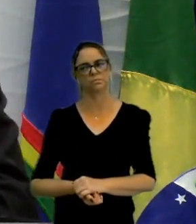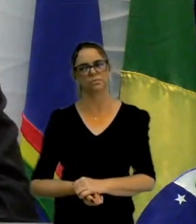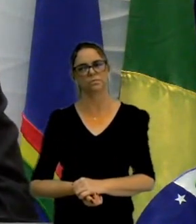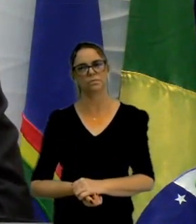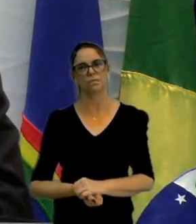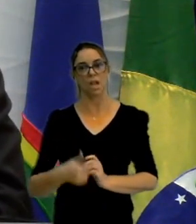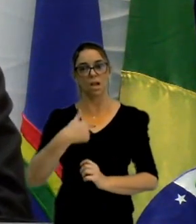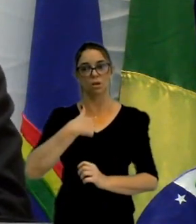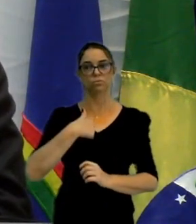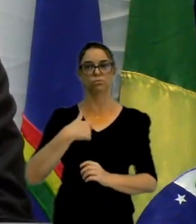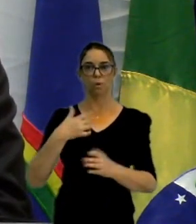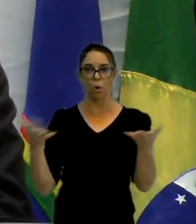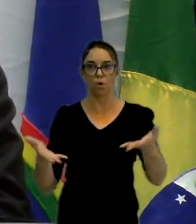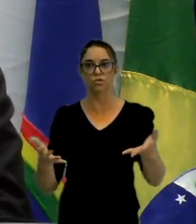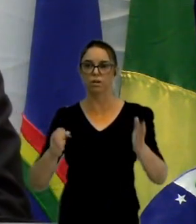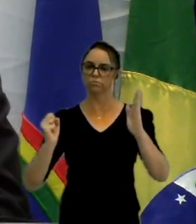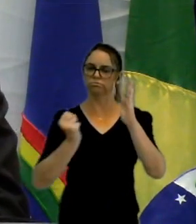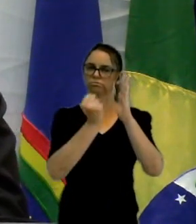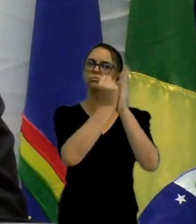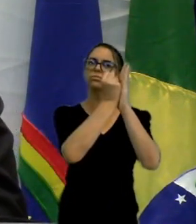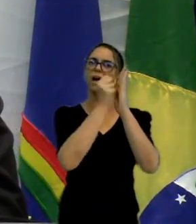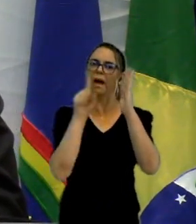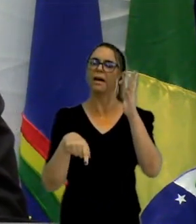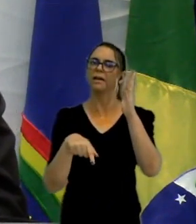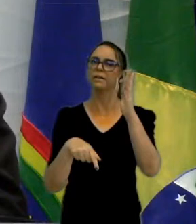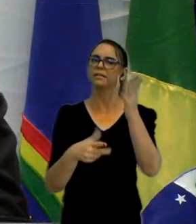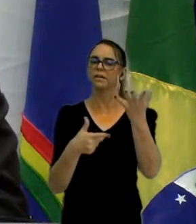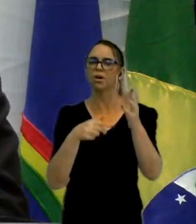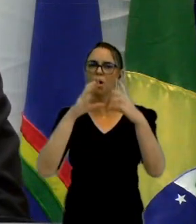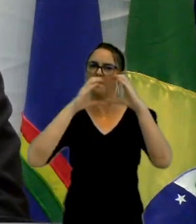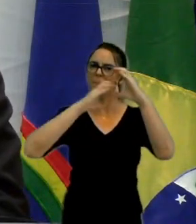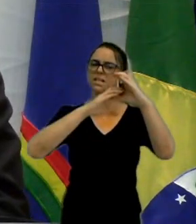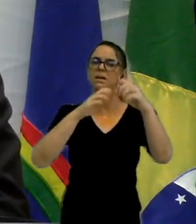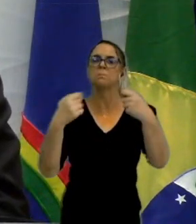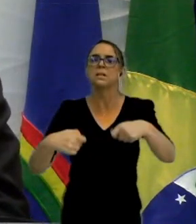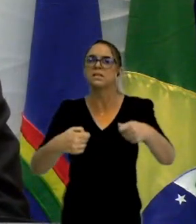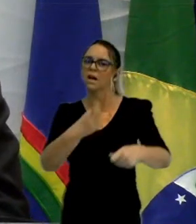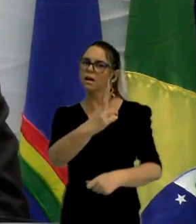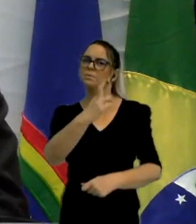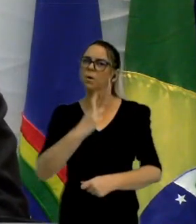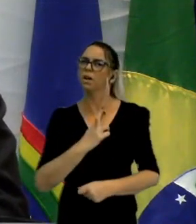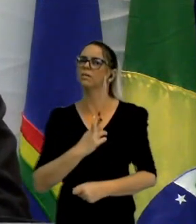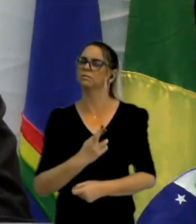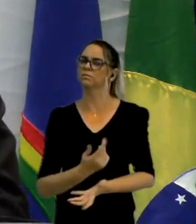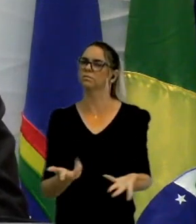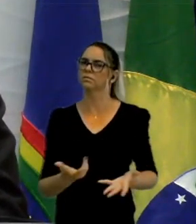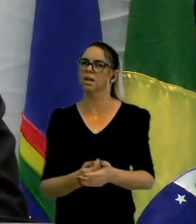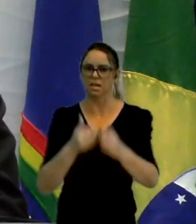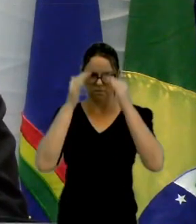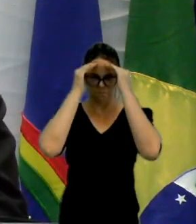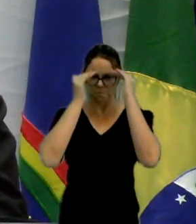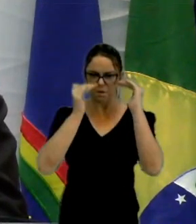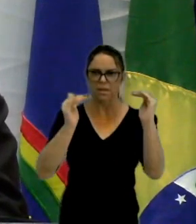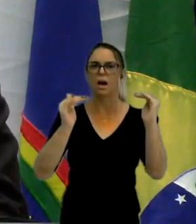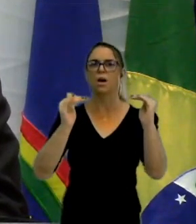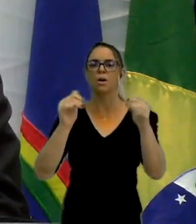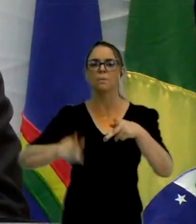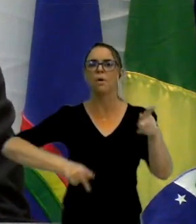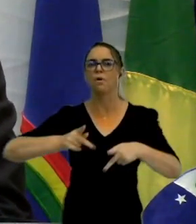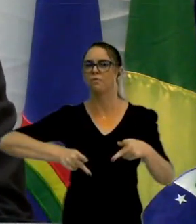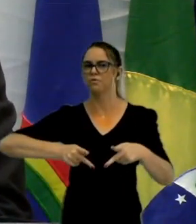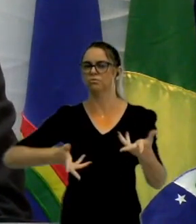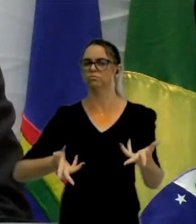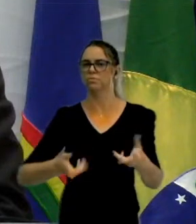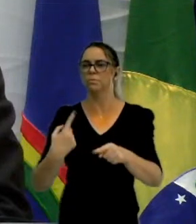aqui o nosso registro, que a Compesa dê resposta a essa casa, que a Compesa possa ter mais respeito com a nossa população,